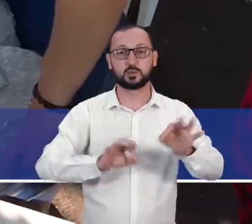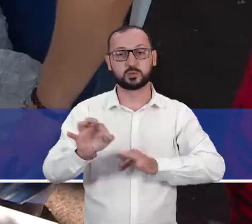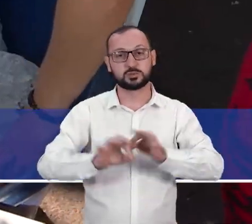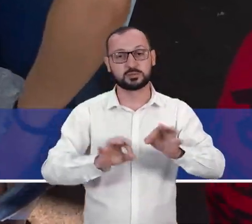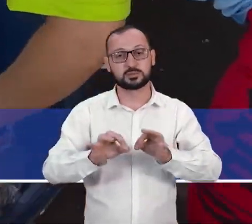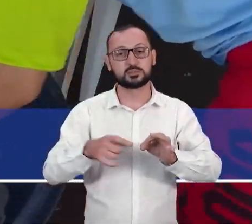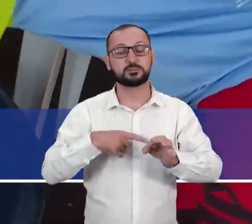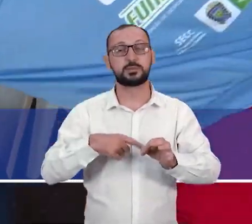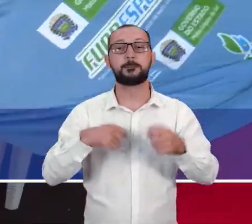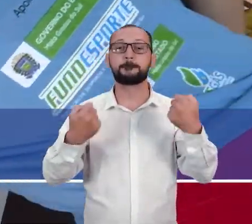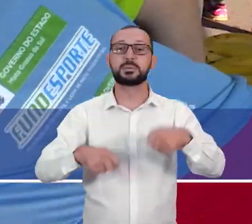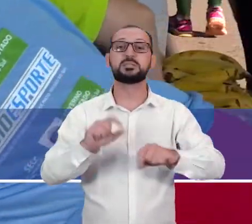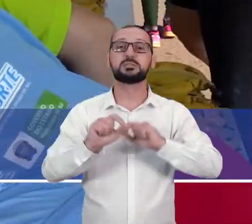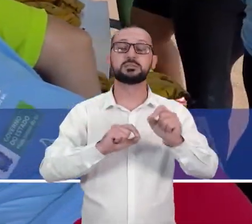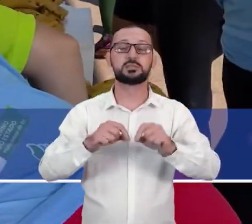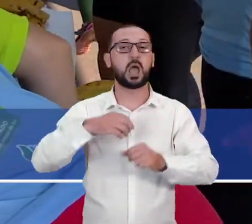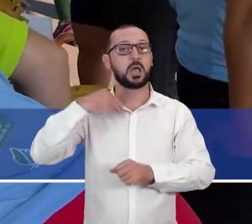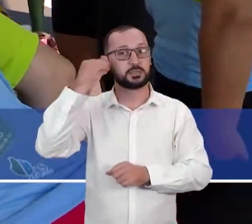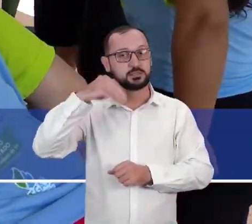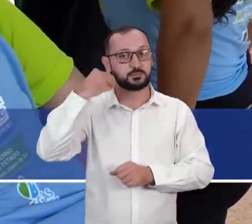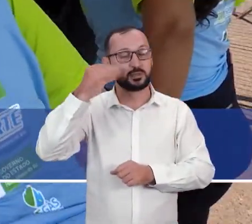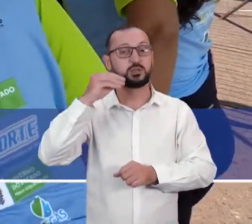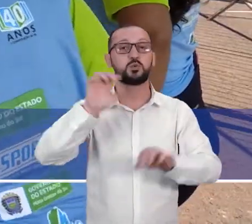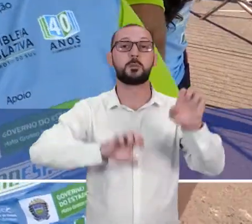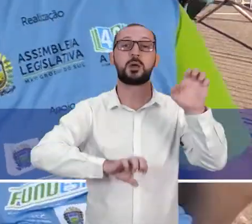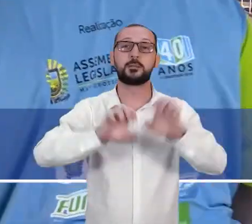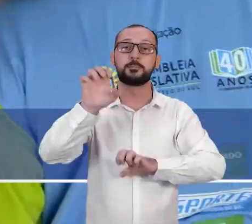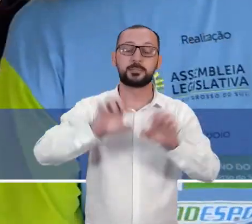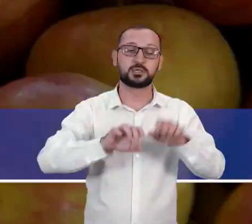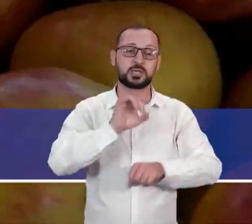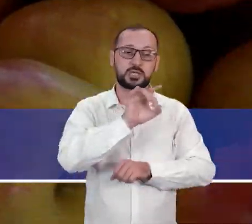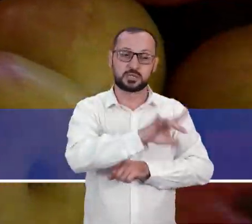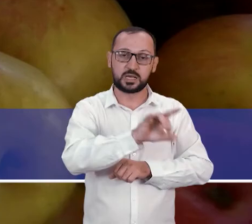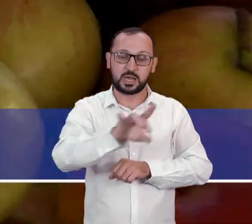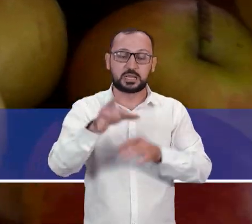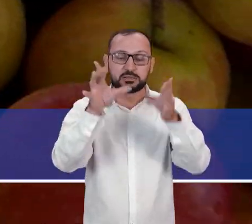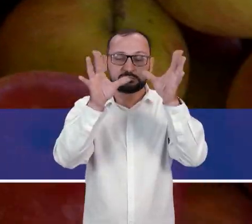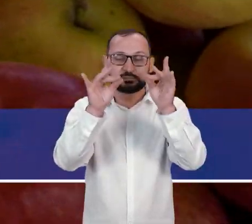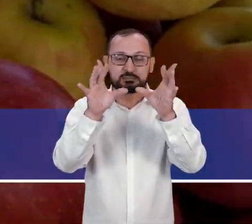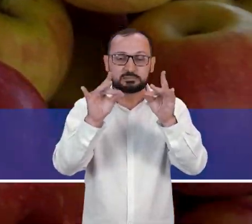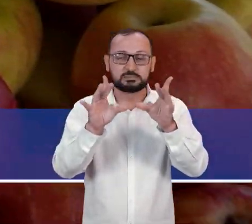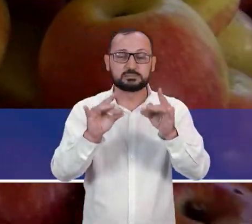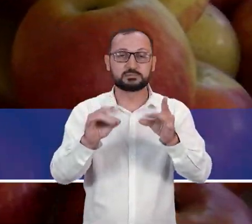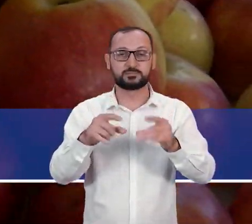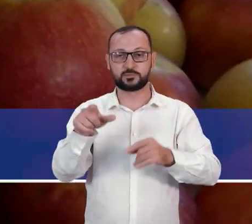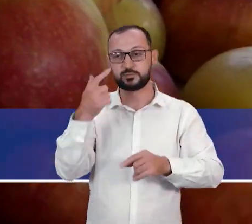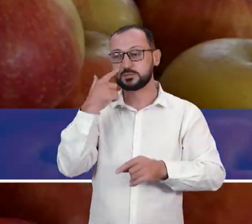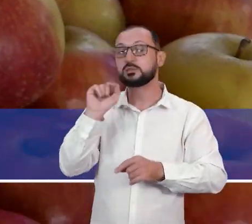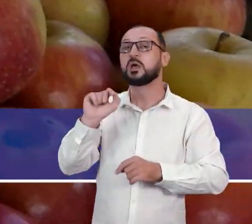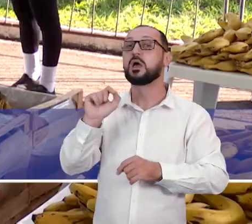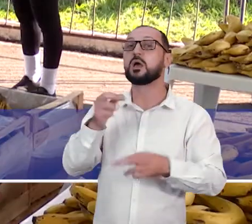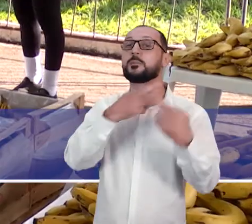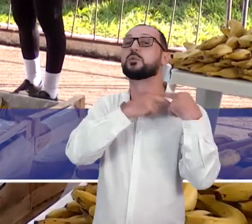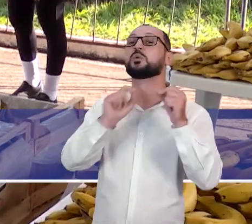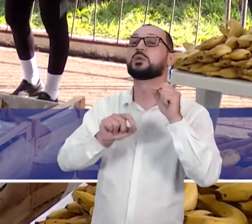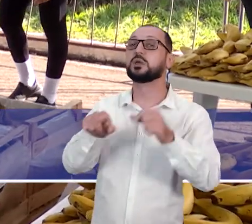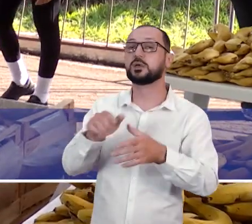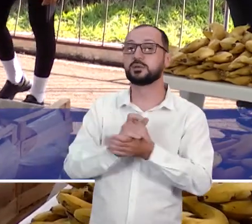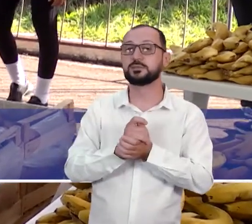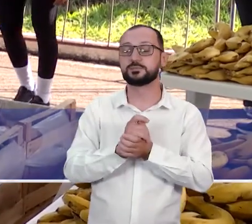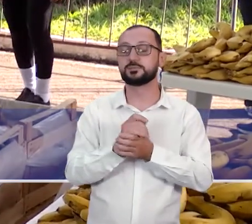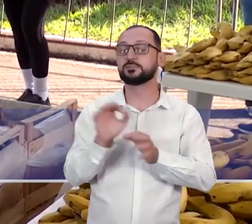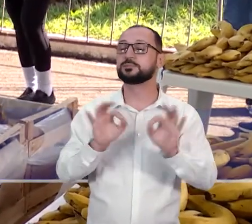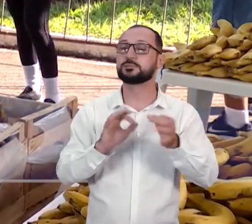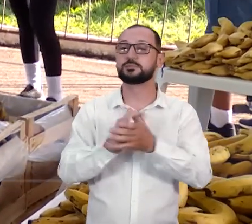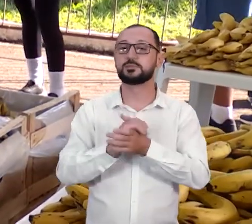Legislativa. E a organização de uma competição dessas contou com a experiência de uma empresa que cuidou de cada detalhe. E aqui você está encarregada